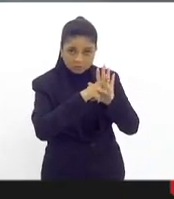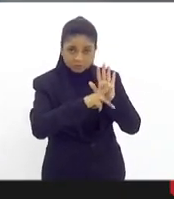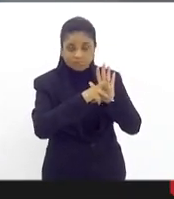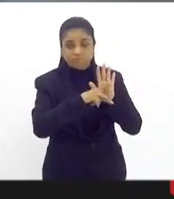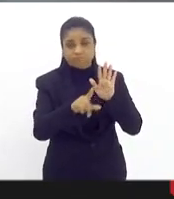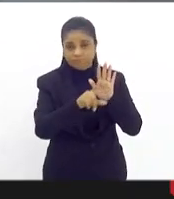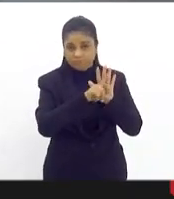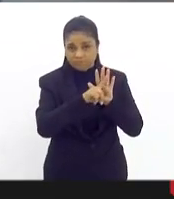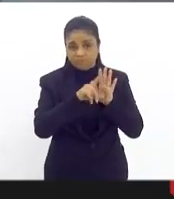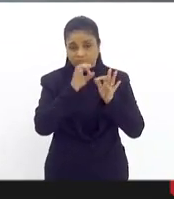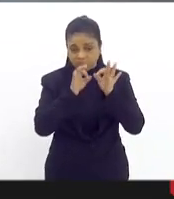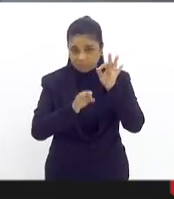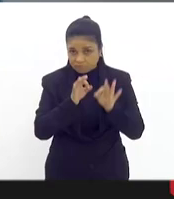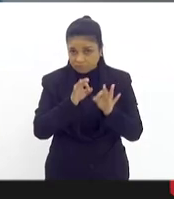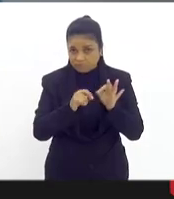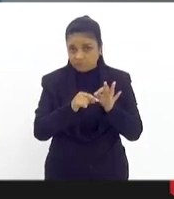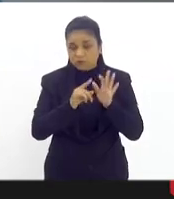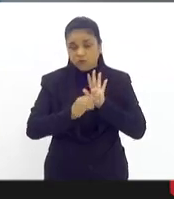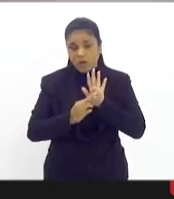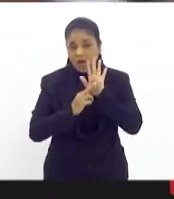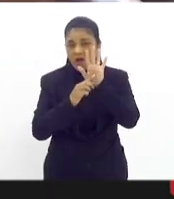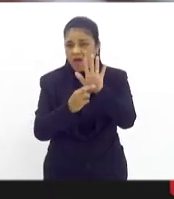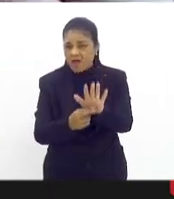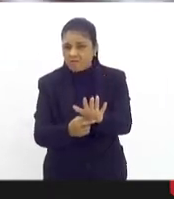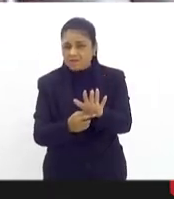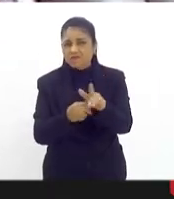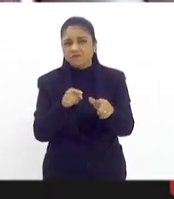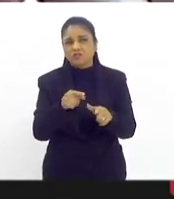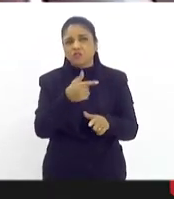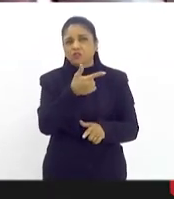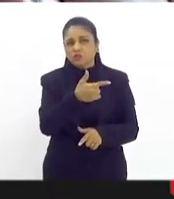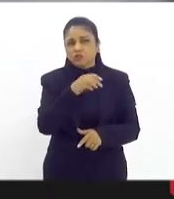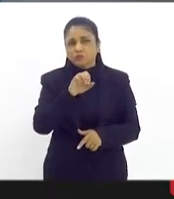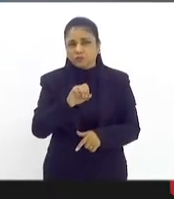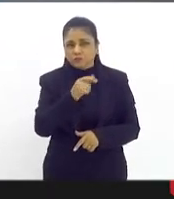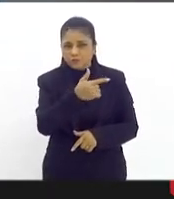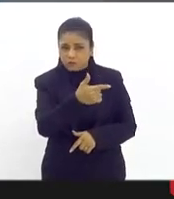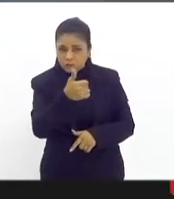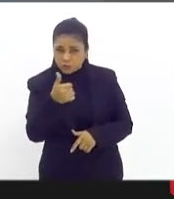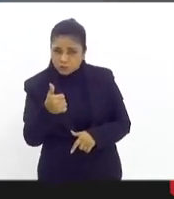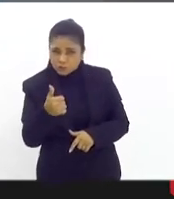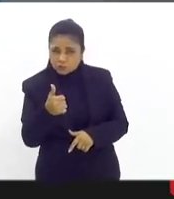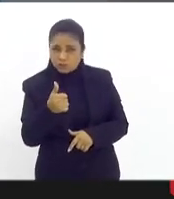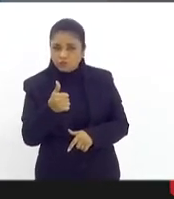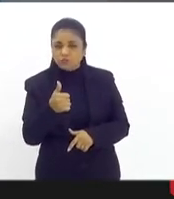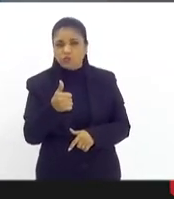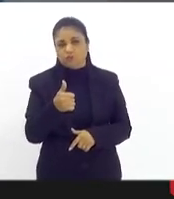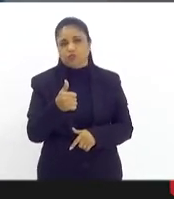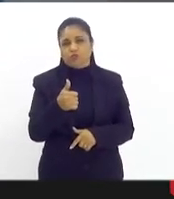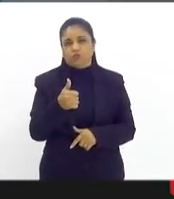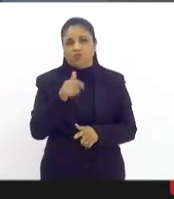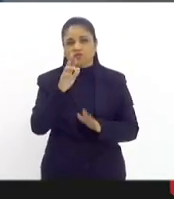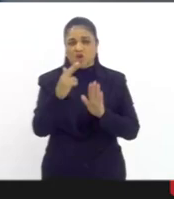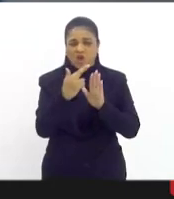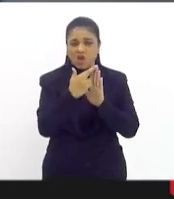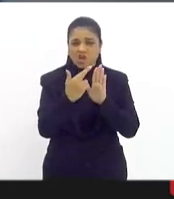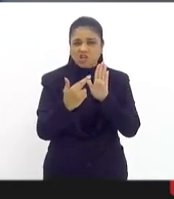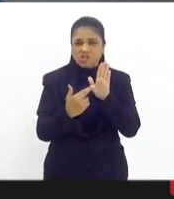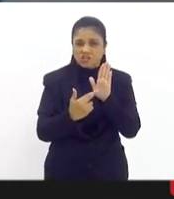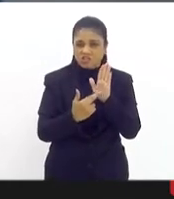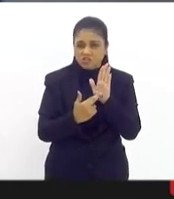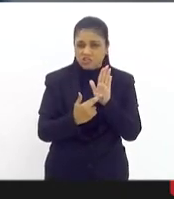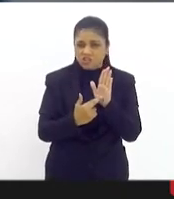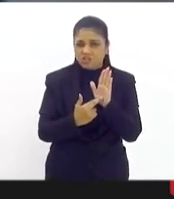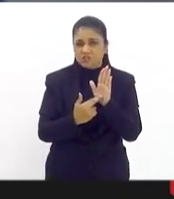defasada, como eu falei, nós apresentamos ele em 2021, ainda estávamos sobre o regime do insano